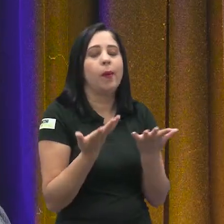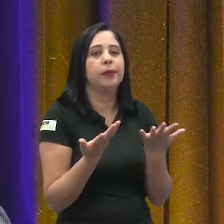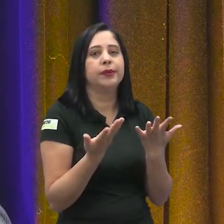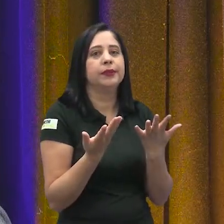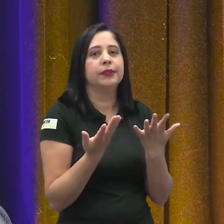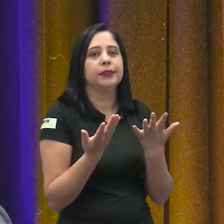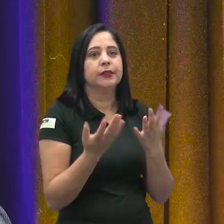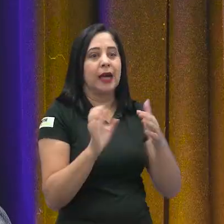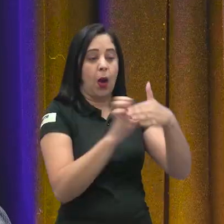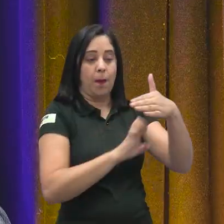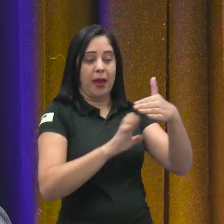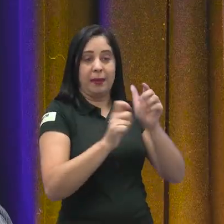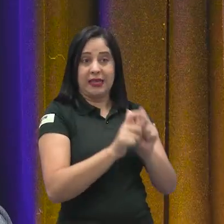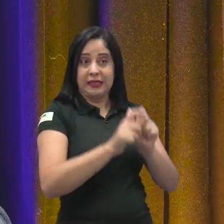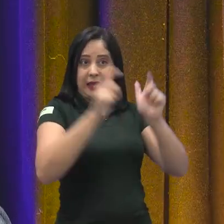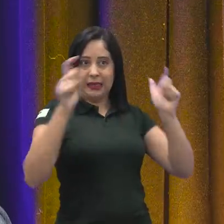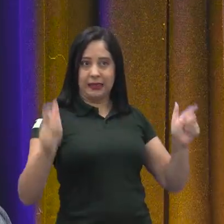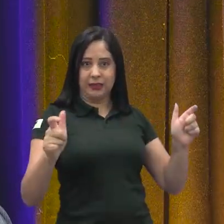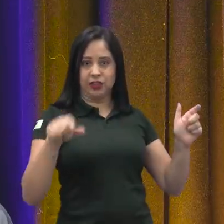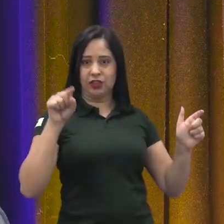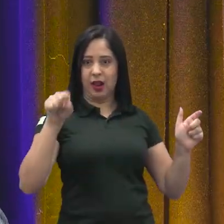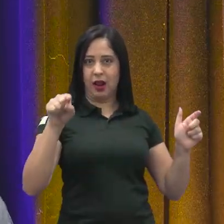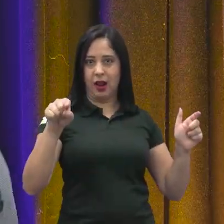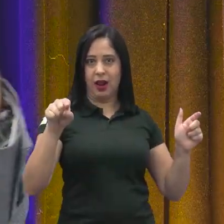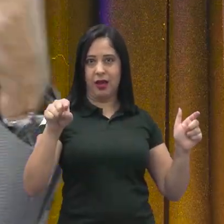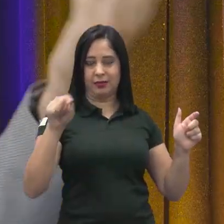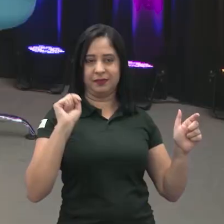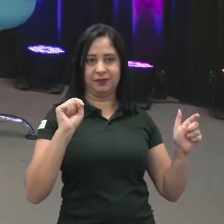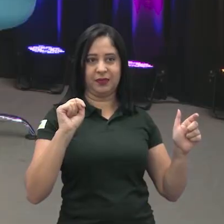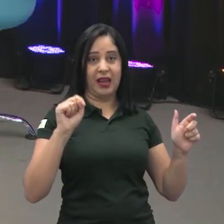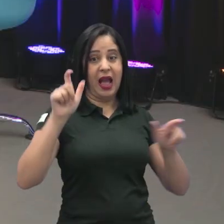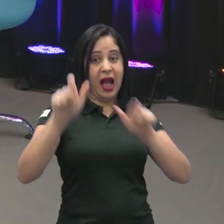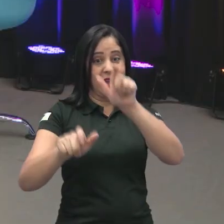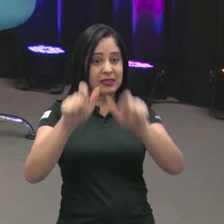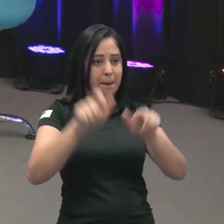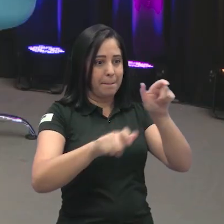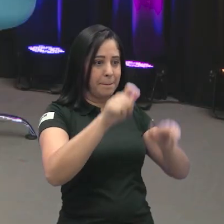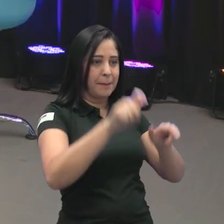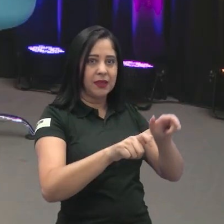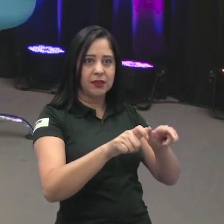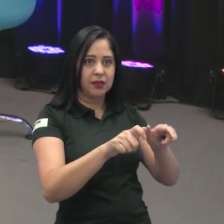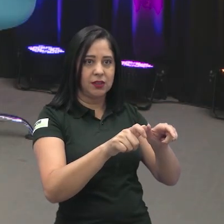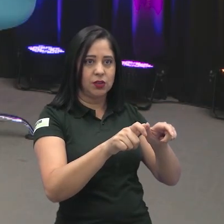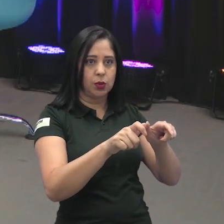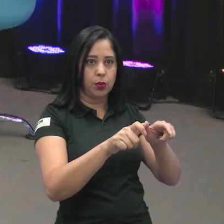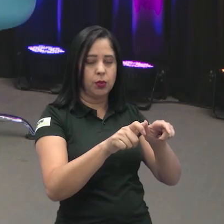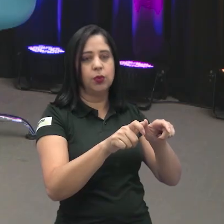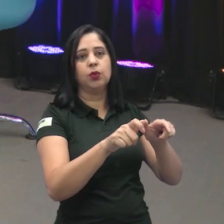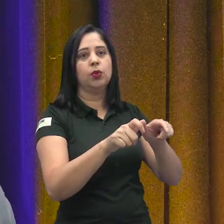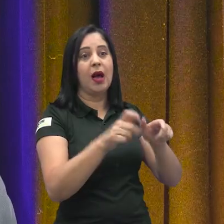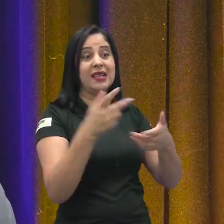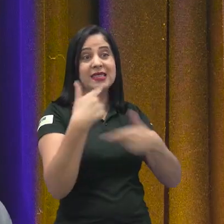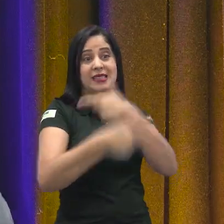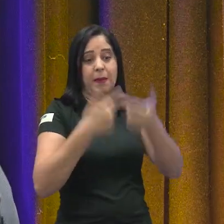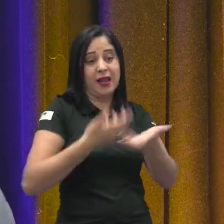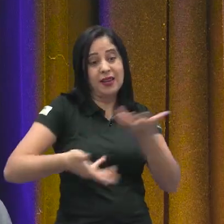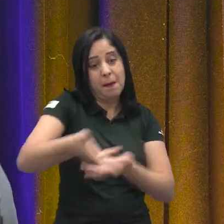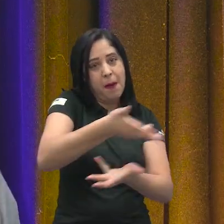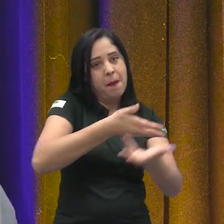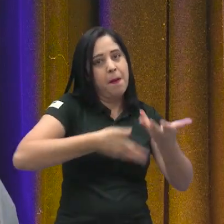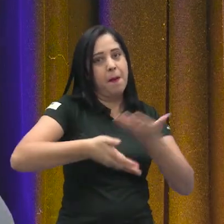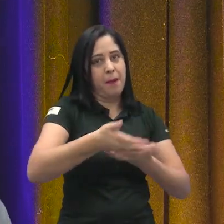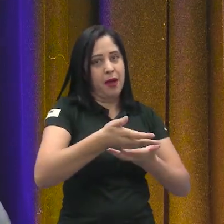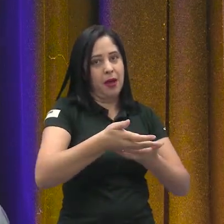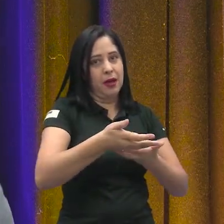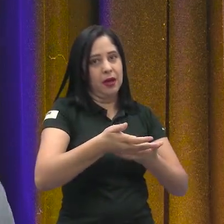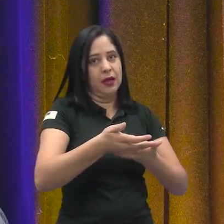final do dia, executar a mesma função? A gente Mas criou sem perder a essência, né? Exato. Então, a gente criou uma cultura que nossa cultura é de salvar